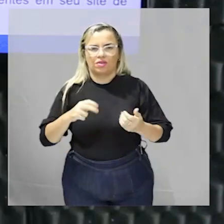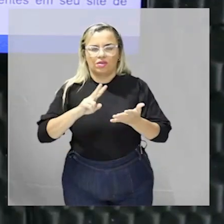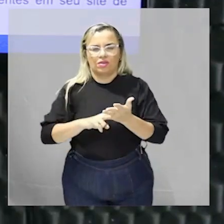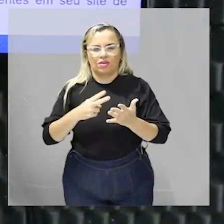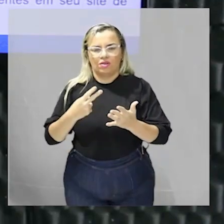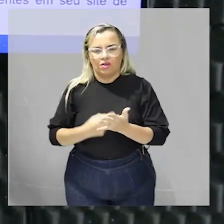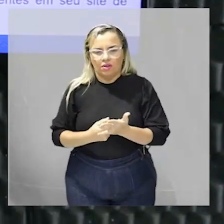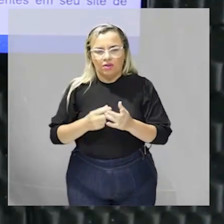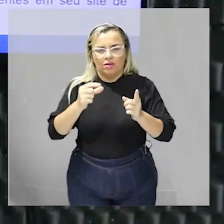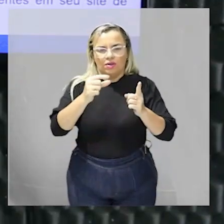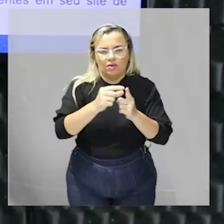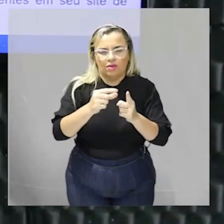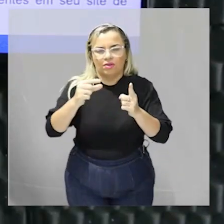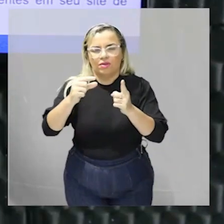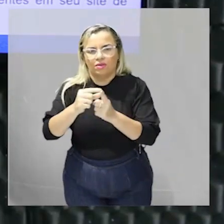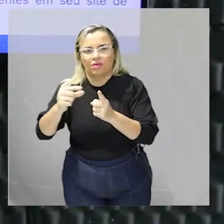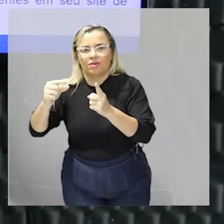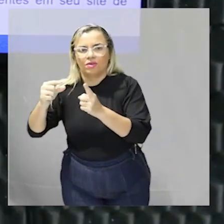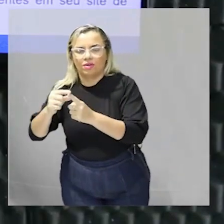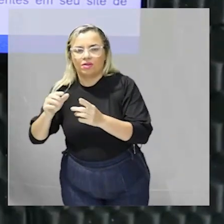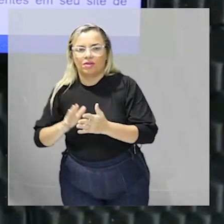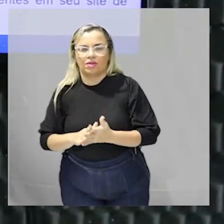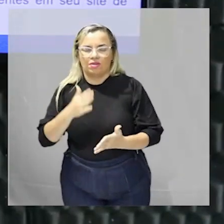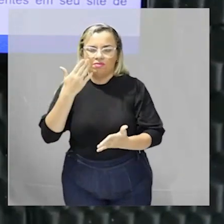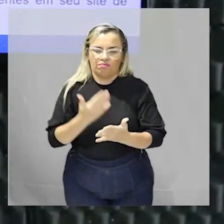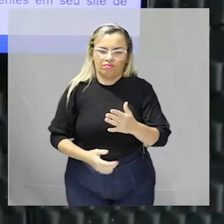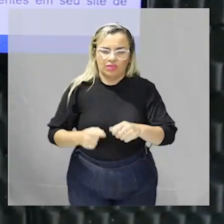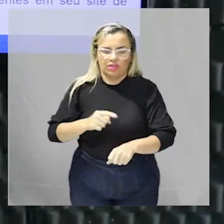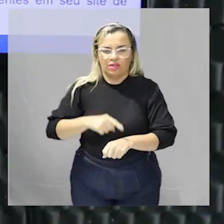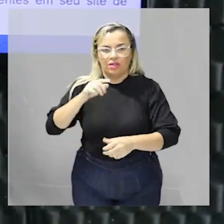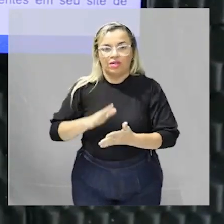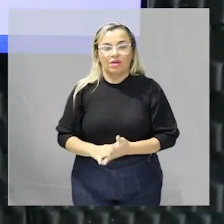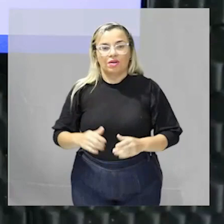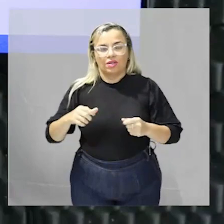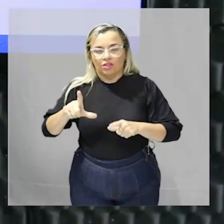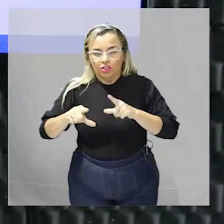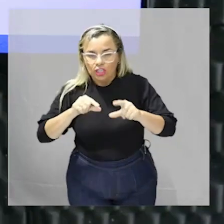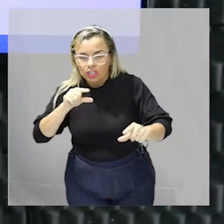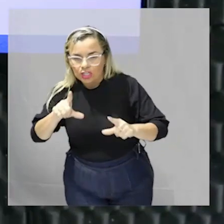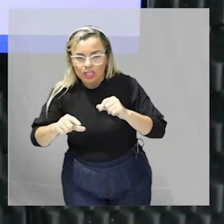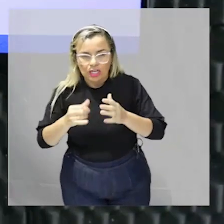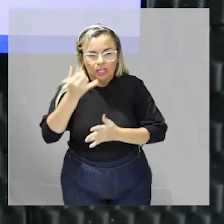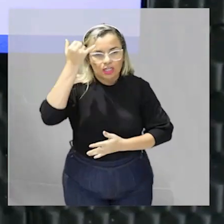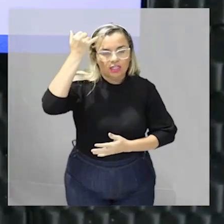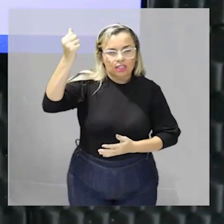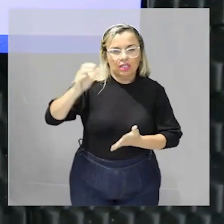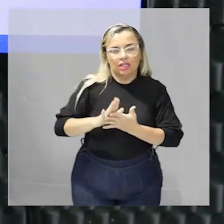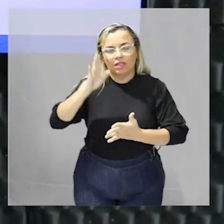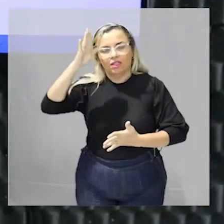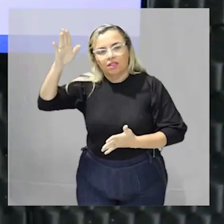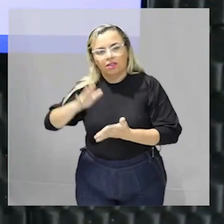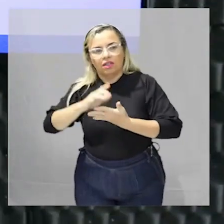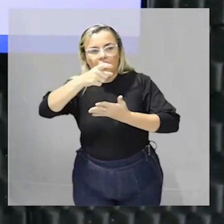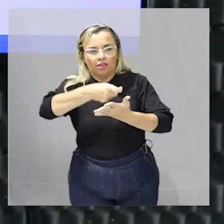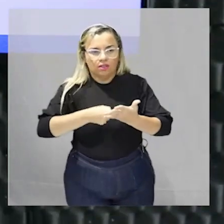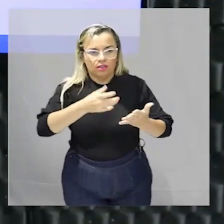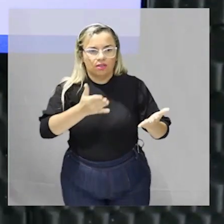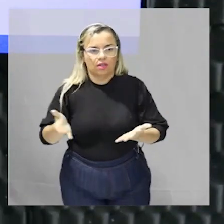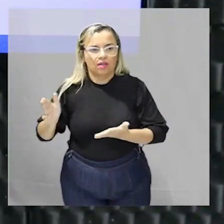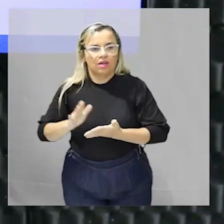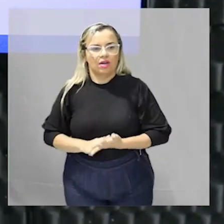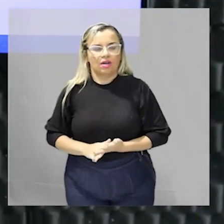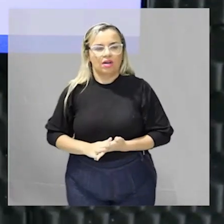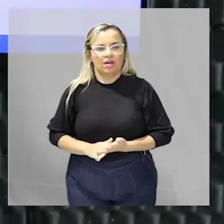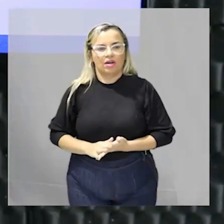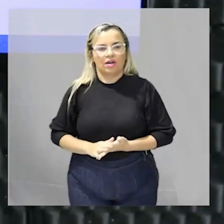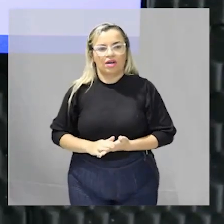perder tempo com isso, desde que você tire a ideia principal do texto. E aí nós vamos para a questão. Há mais de 4 décadas, a Universidade